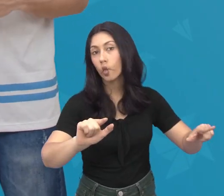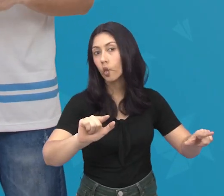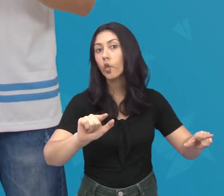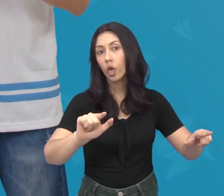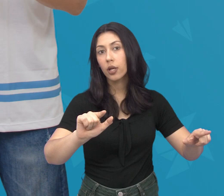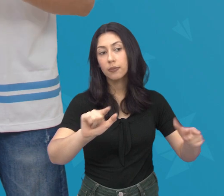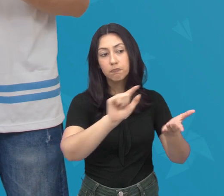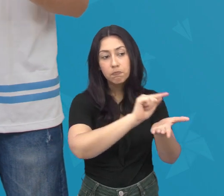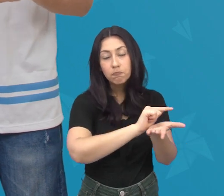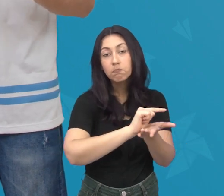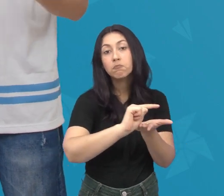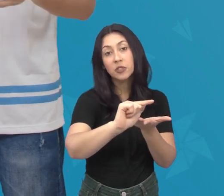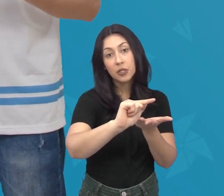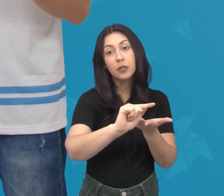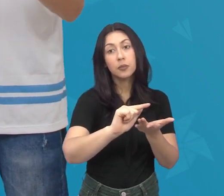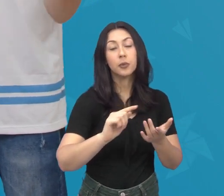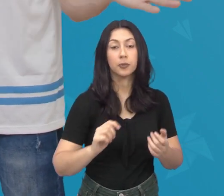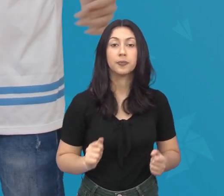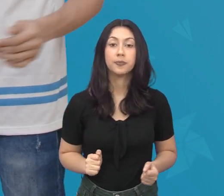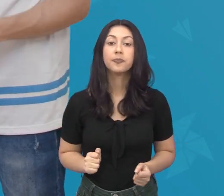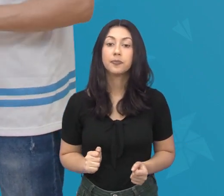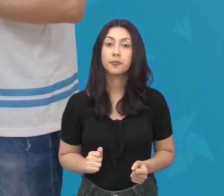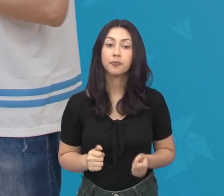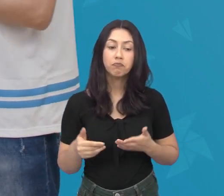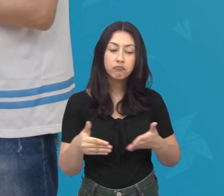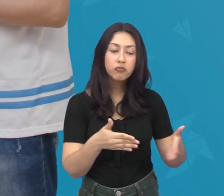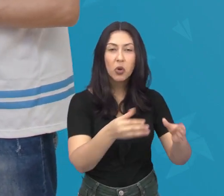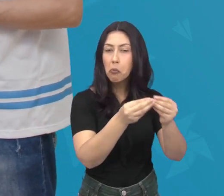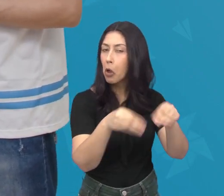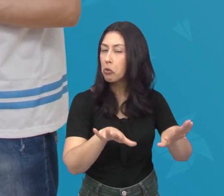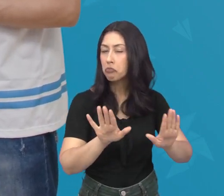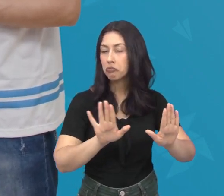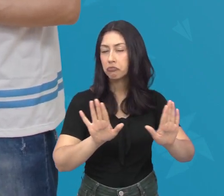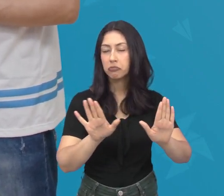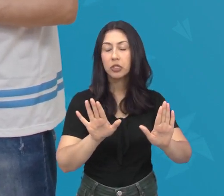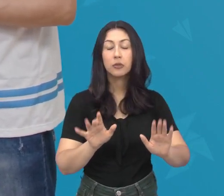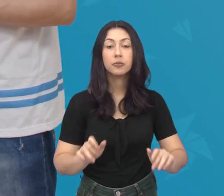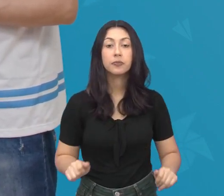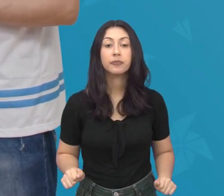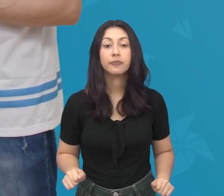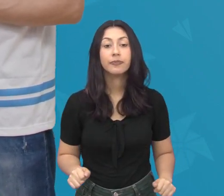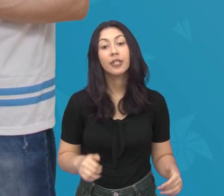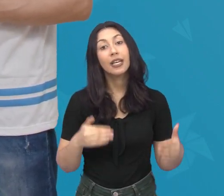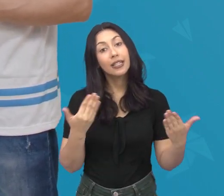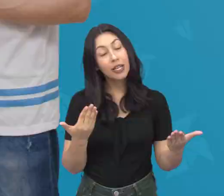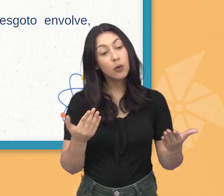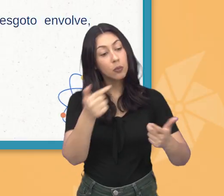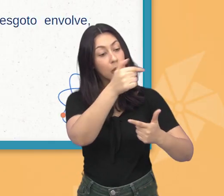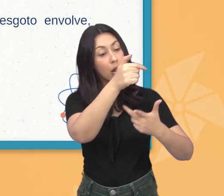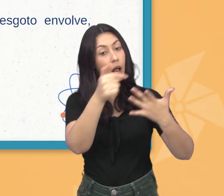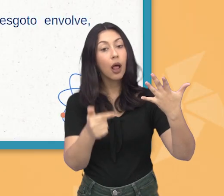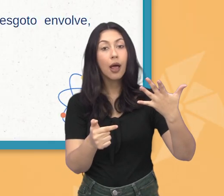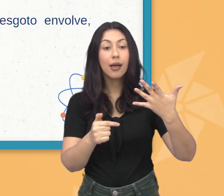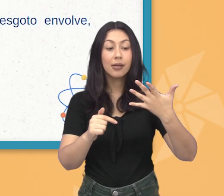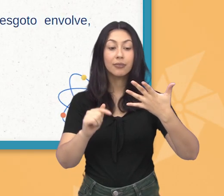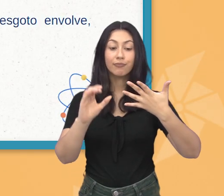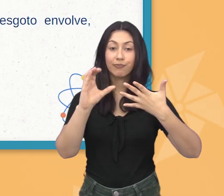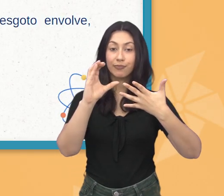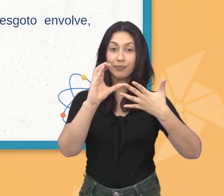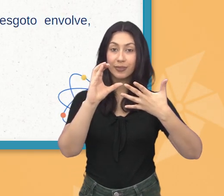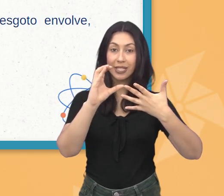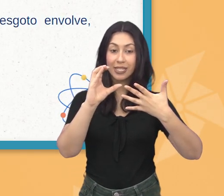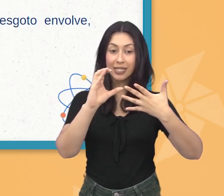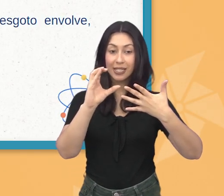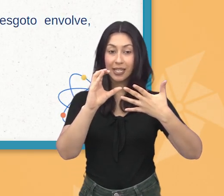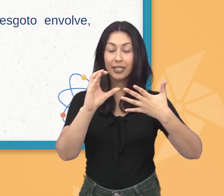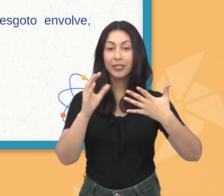que ela não prejudicar aquele rio ali, que é onde ela está voltando, né? Aquele rio, aquele córrego. Então a gente fica aqui com a alternativa C: